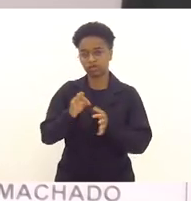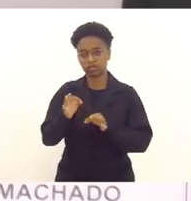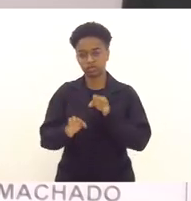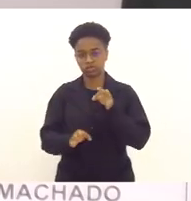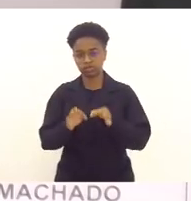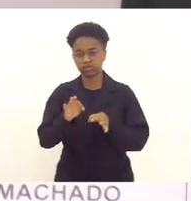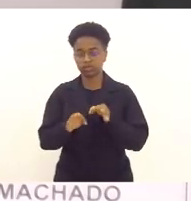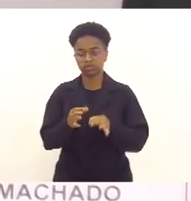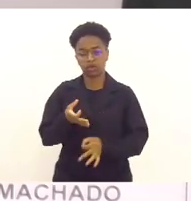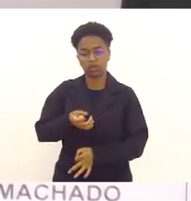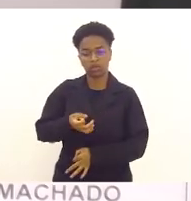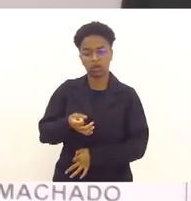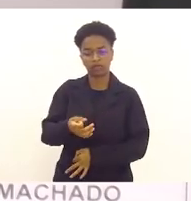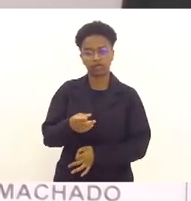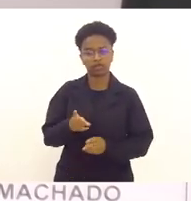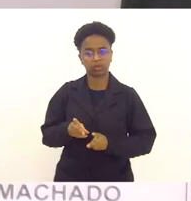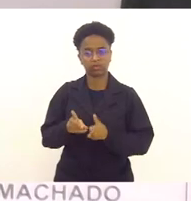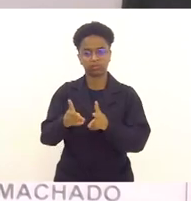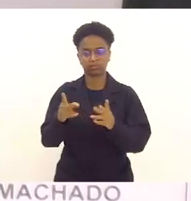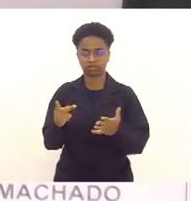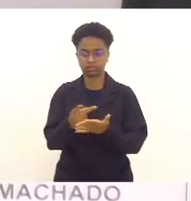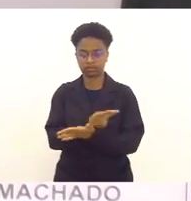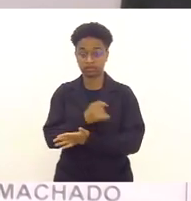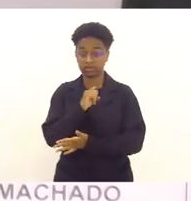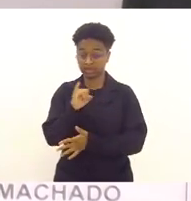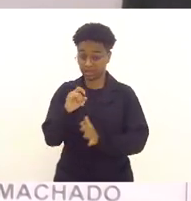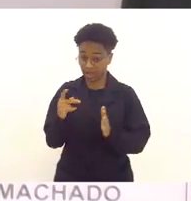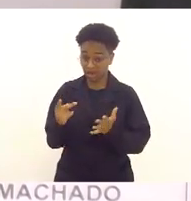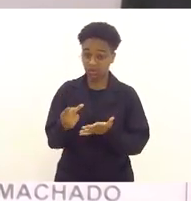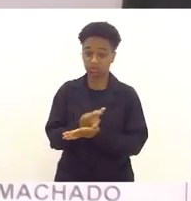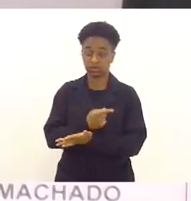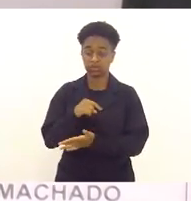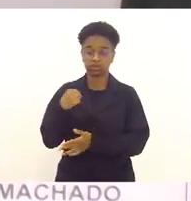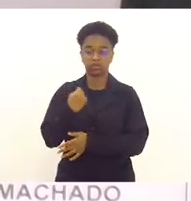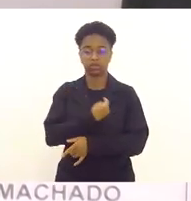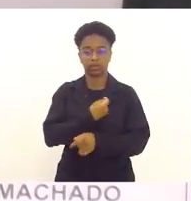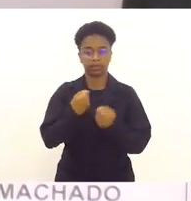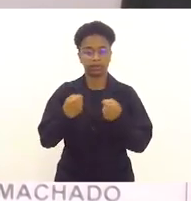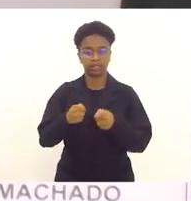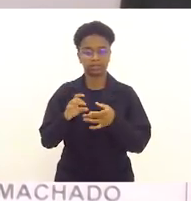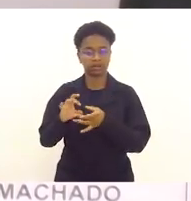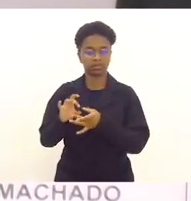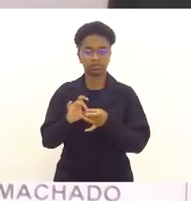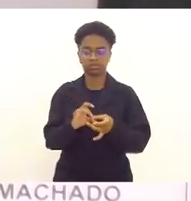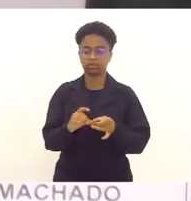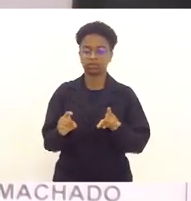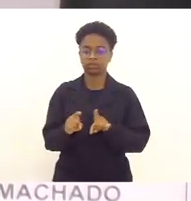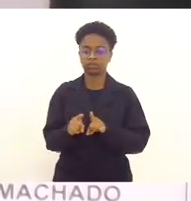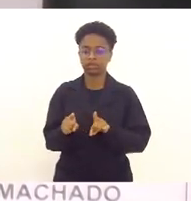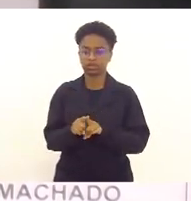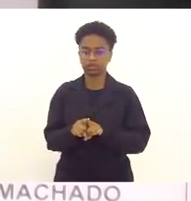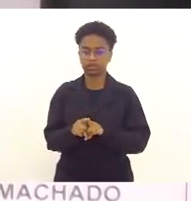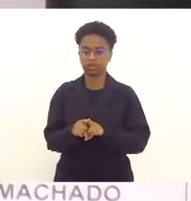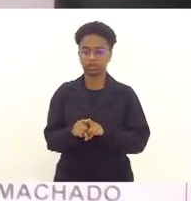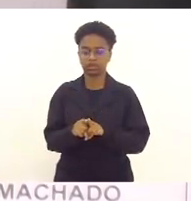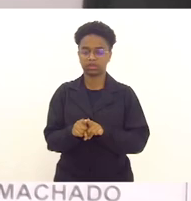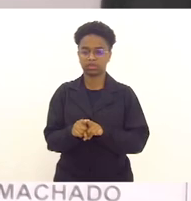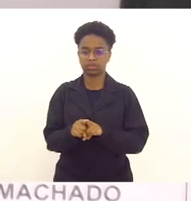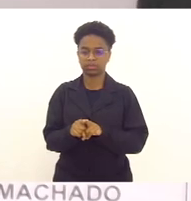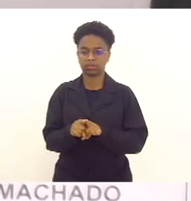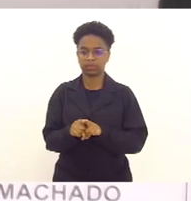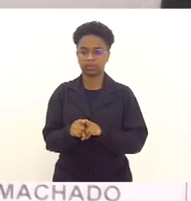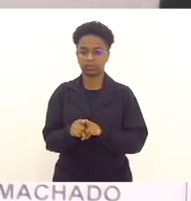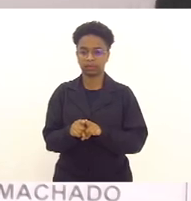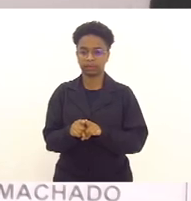covardias sejam feitas e se forem feitas que a gente possa se unir e fazer com que elas sejam